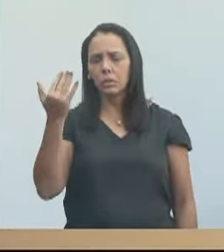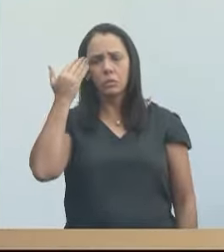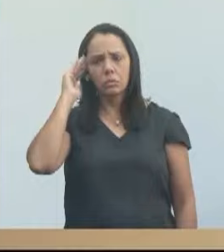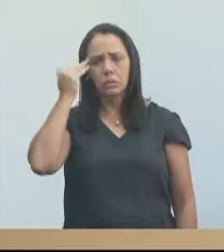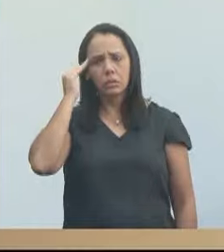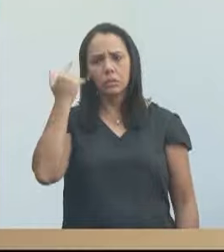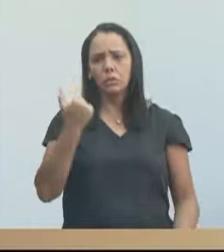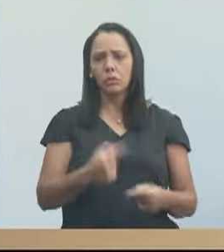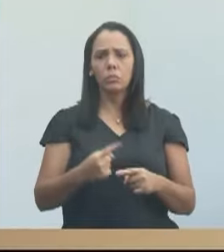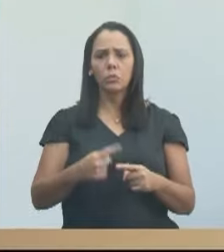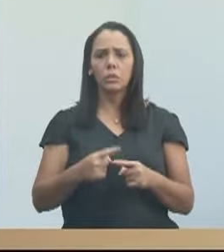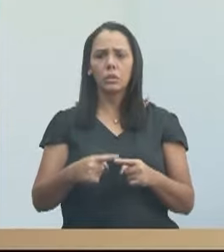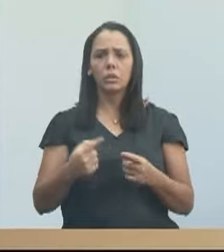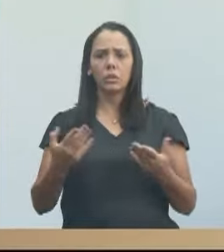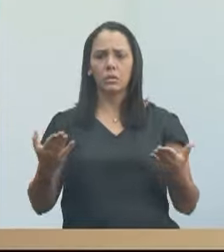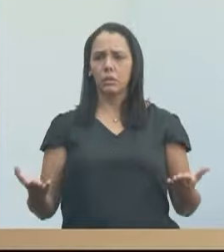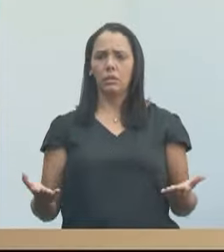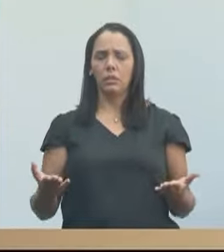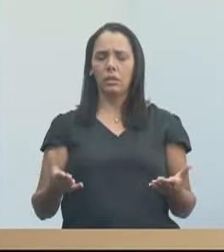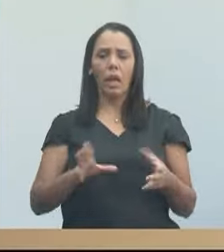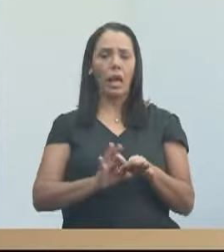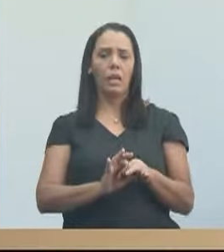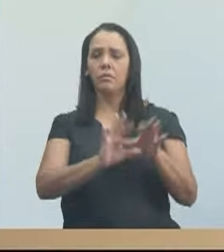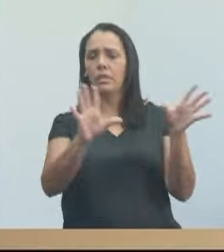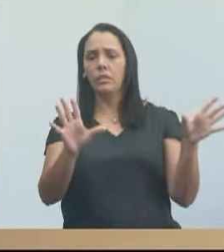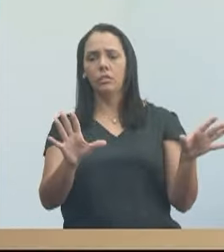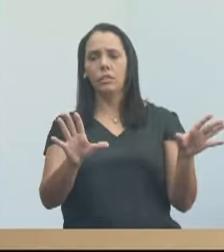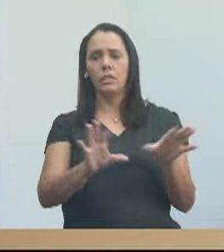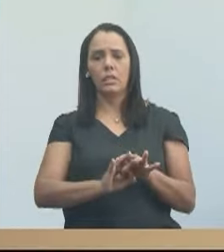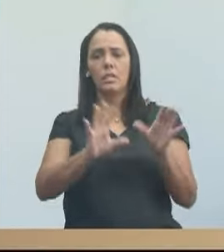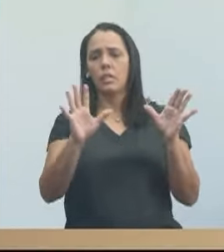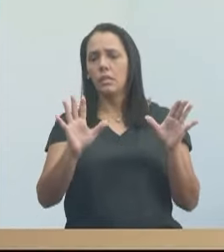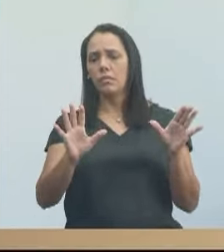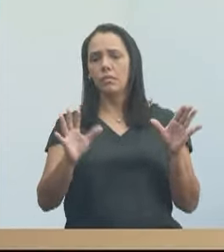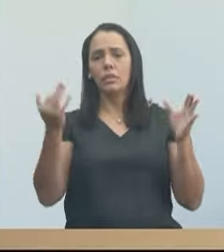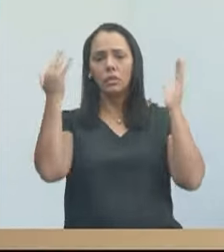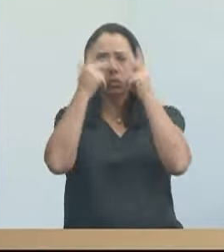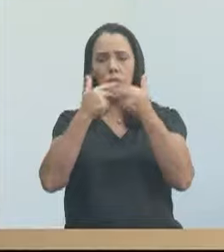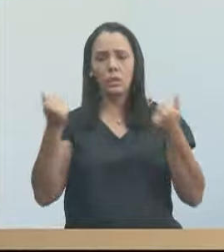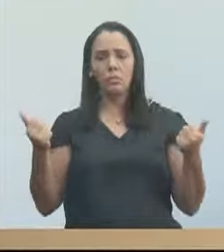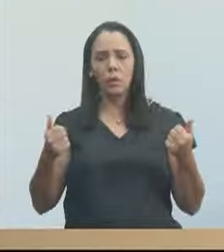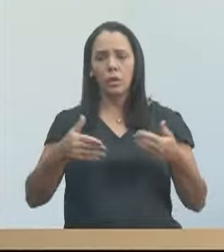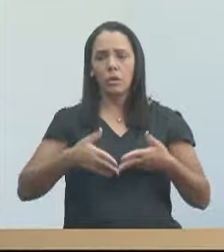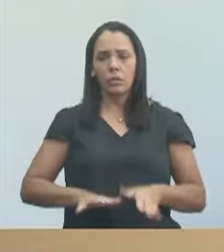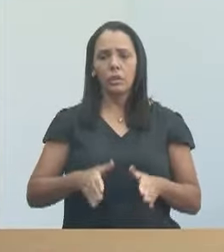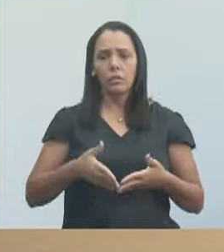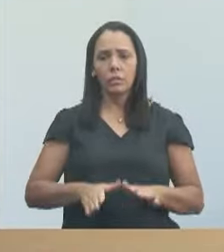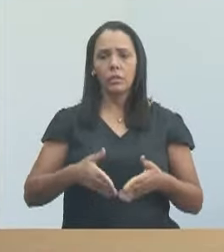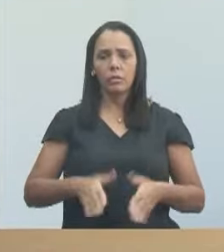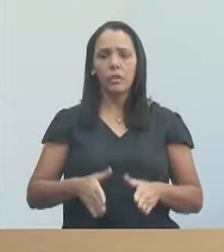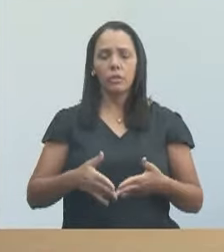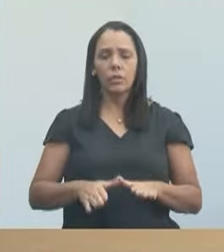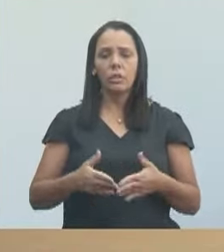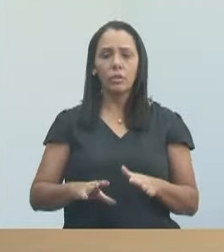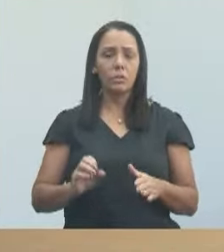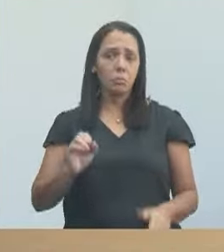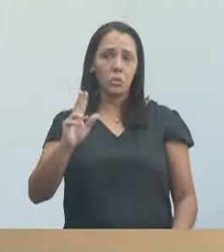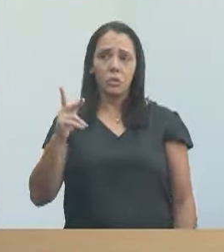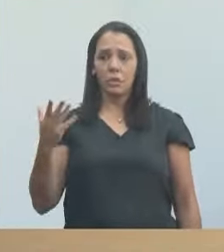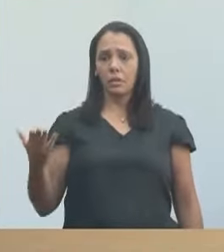Entendeu? Então, como é que é? Vai ficar animal procriando pela rua e está tudo bem. Sendo que ele não consegue nem fazer a lição de casa. A gente tem que resgatar.